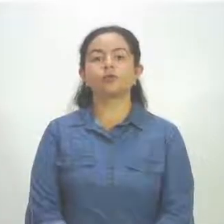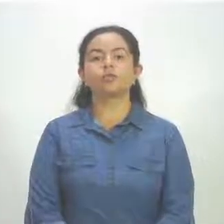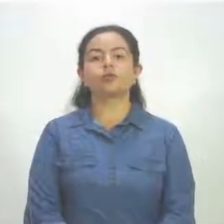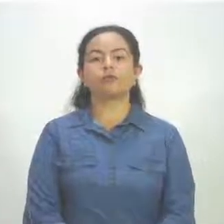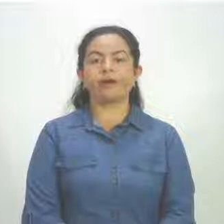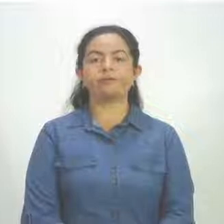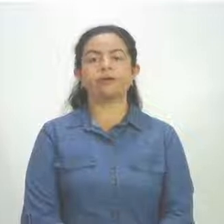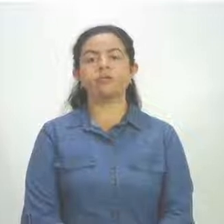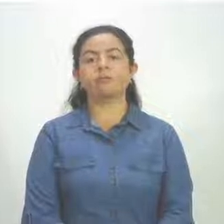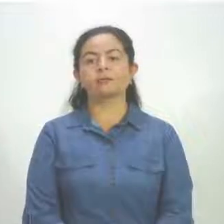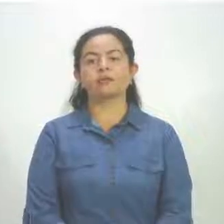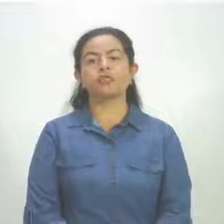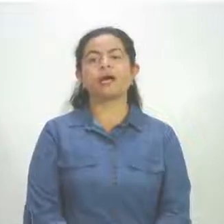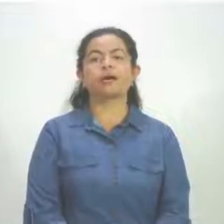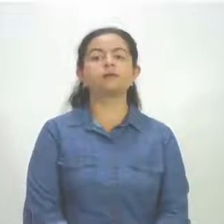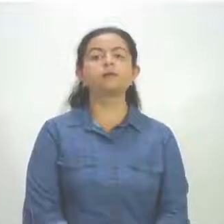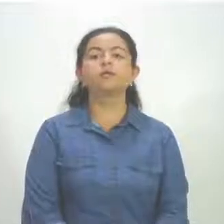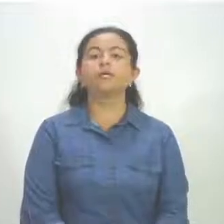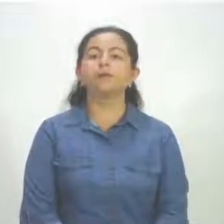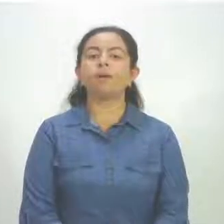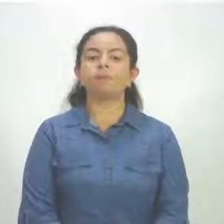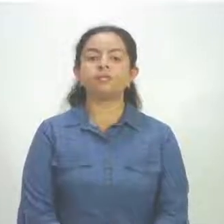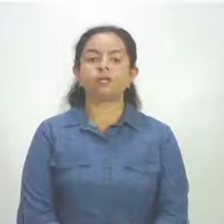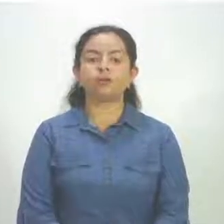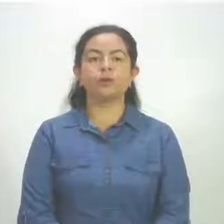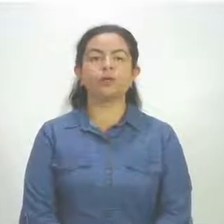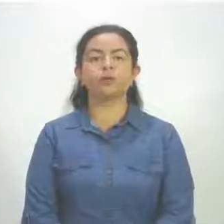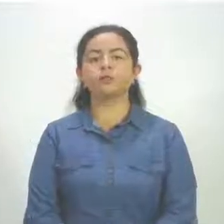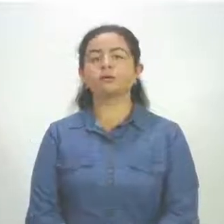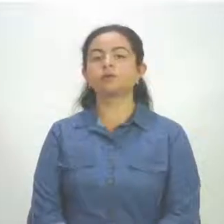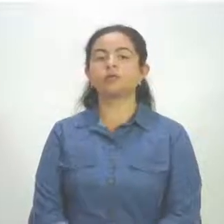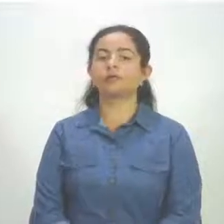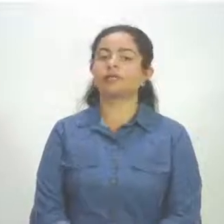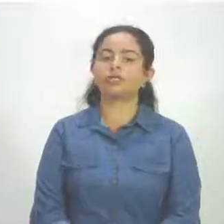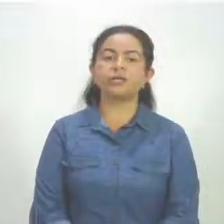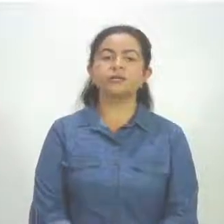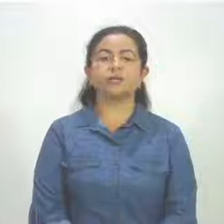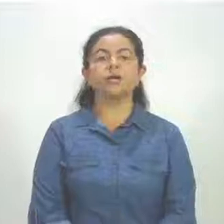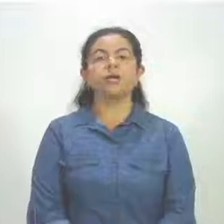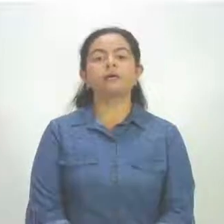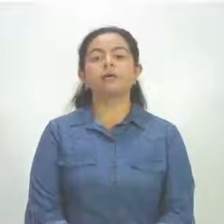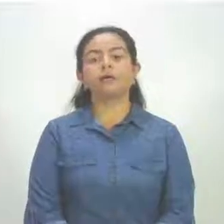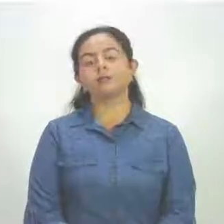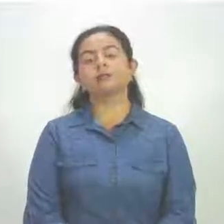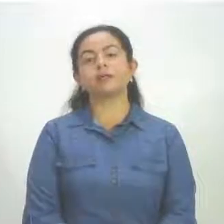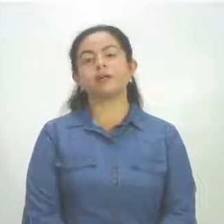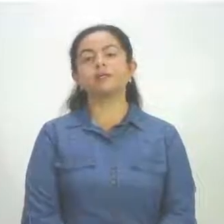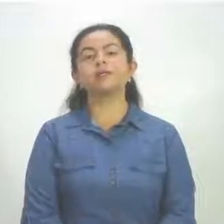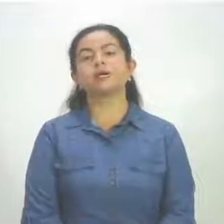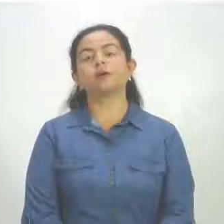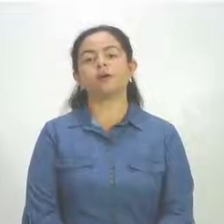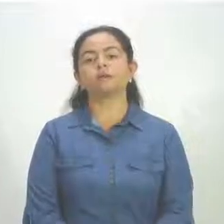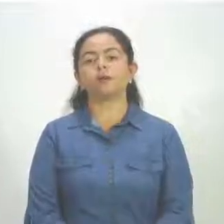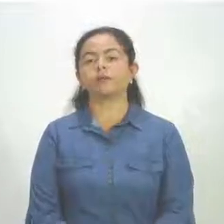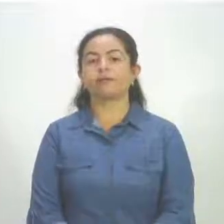de uma roda de conversa como espaço de diálogo, que permitiu que os alunos interagissem, integrassem saberes,